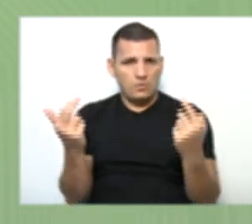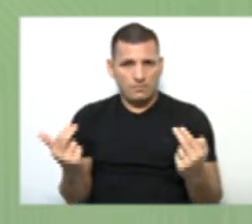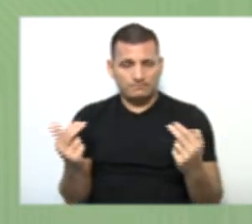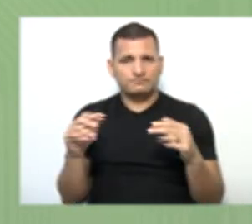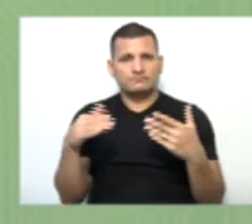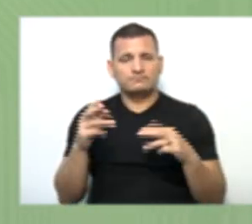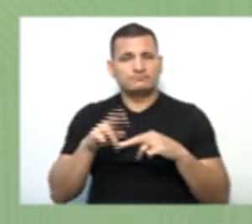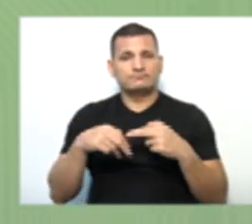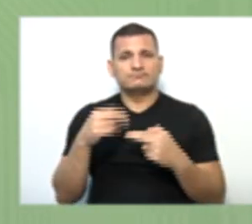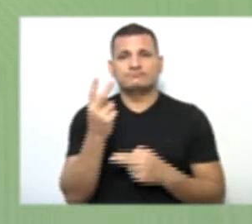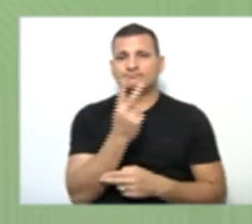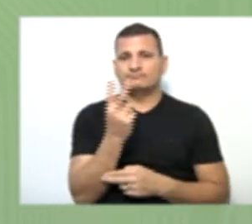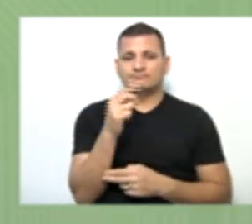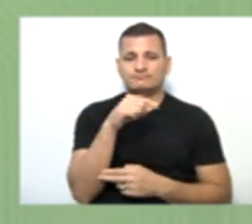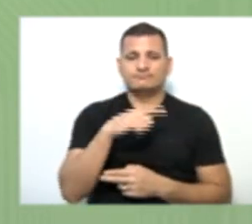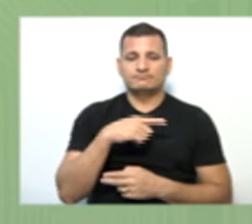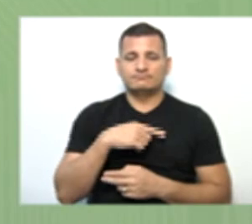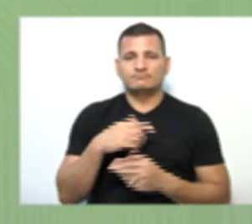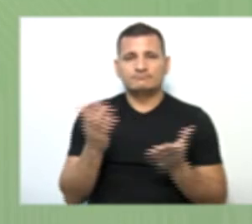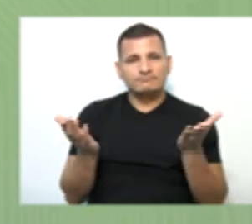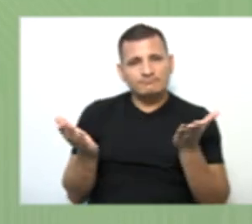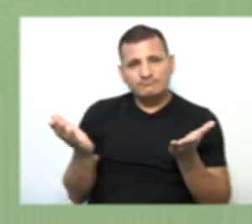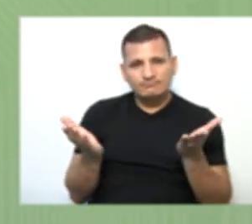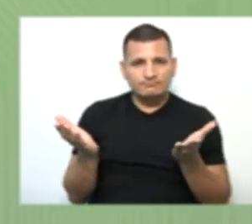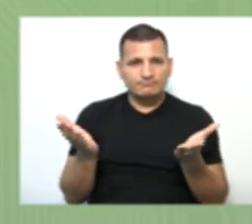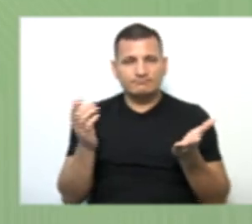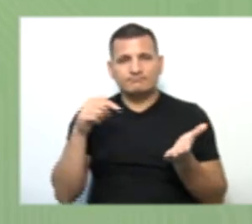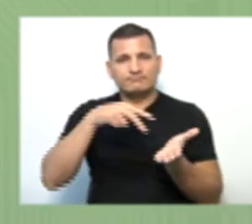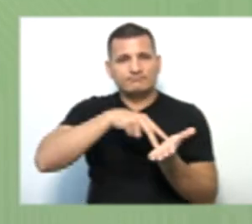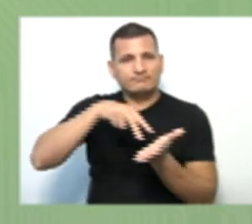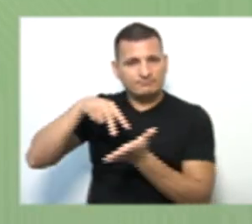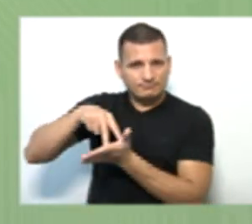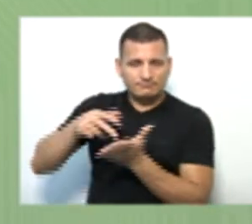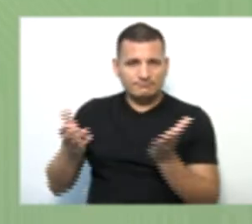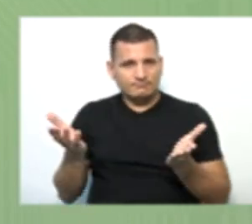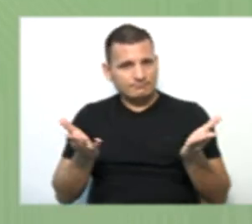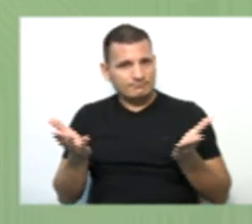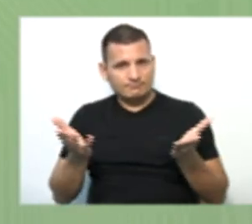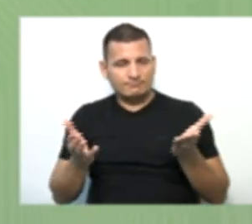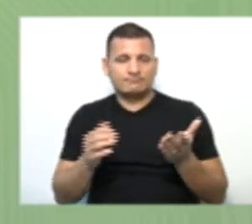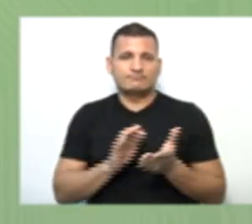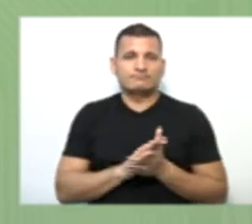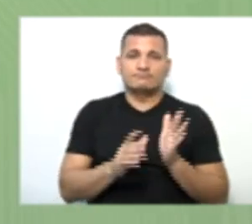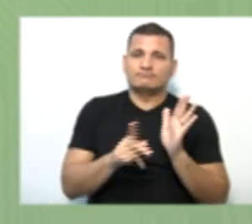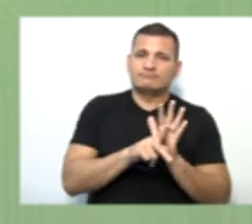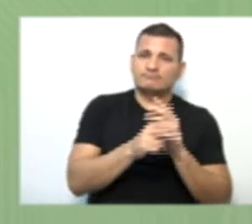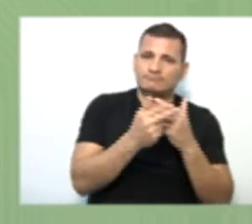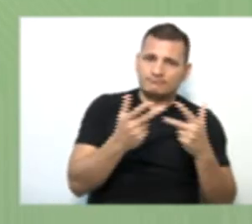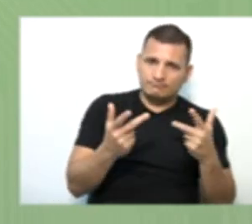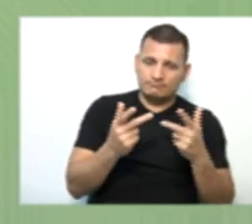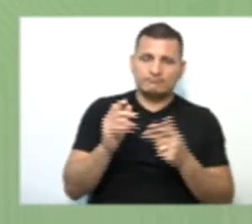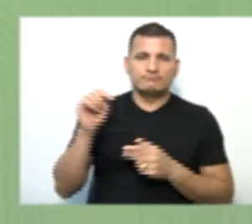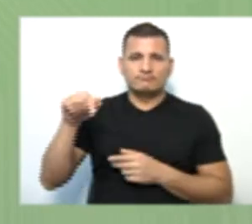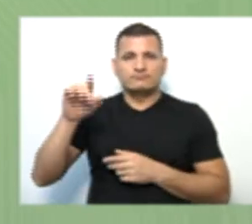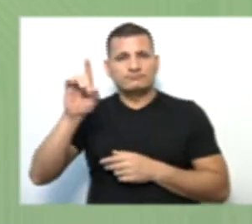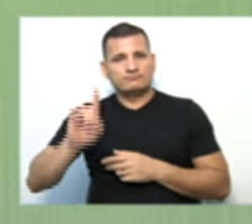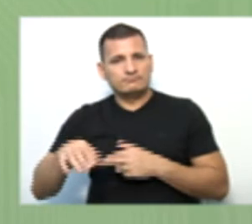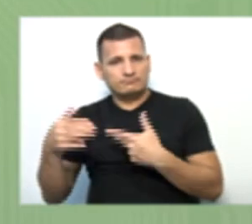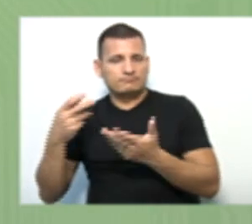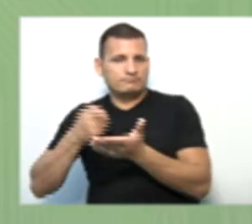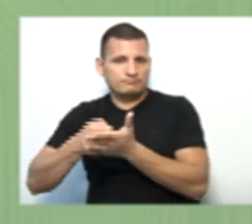aí estão equilibrados na balança. Bens mais direitos menos obrigações vai fechar no